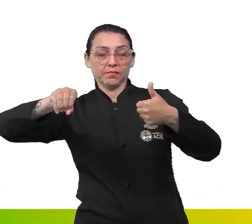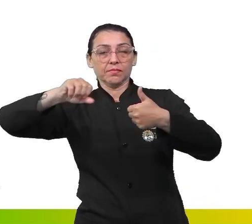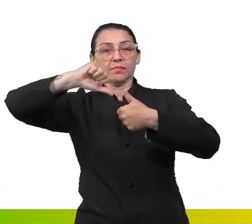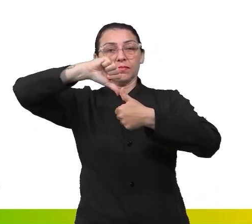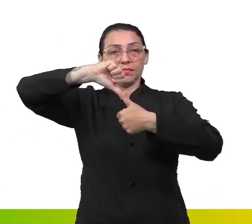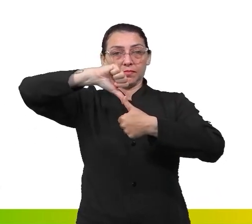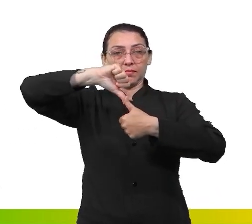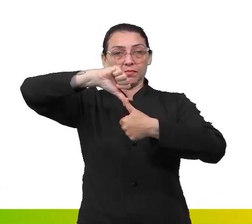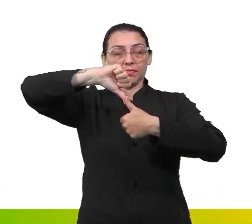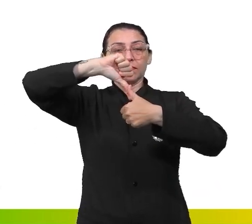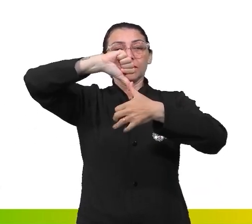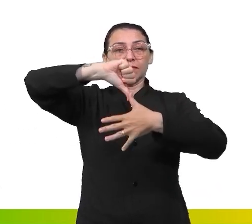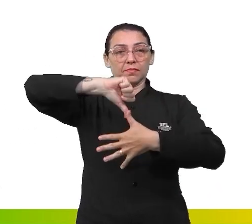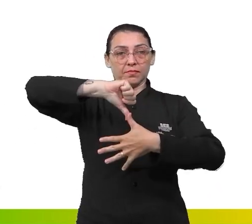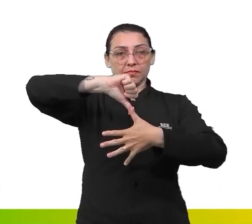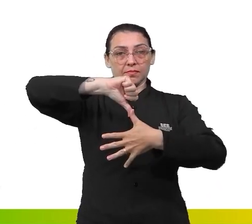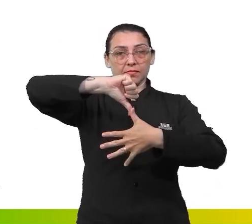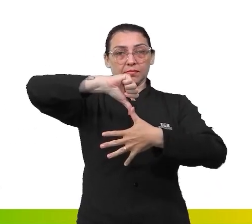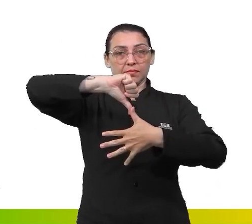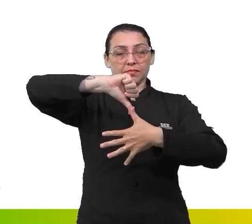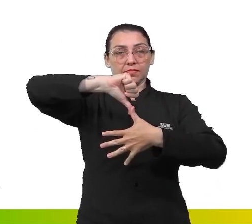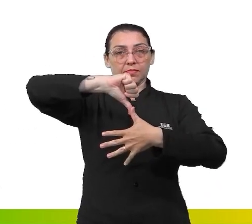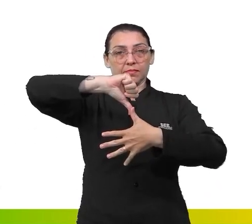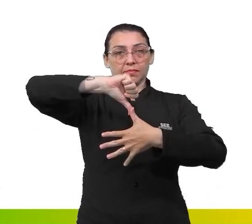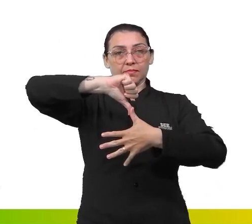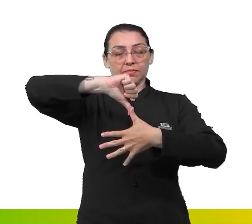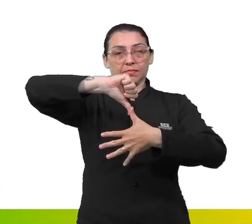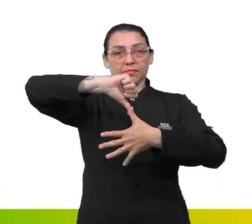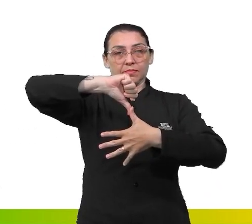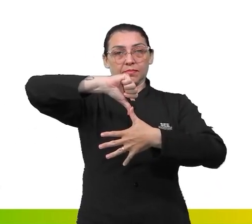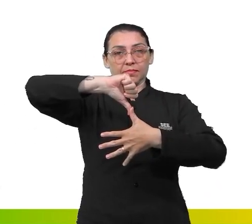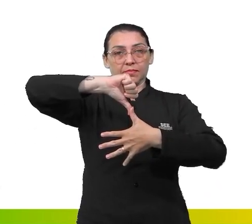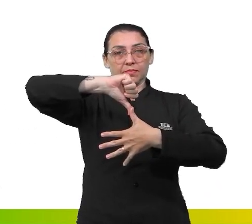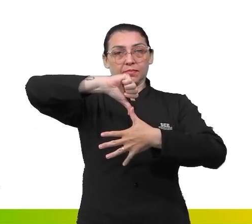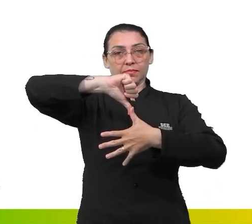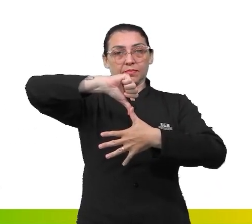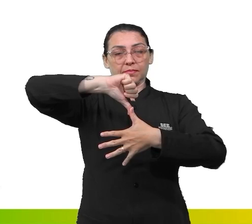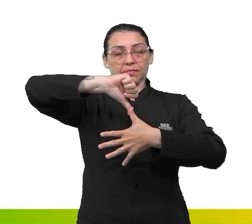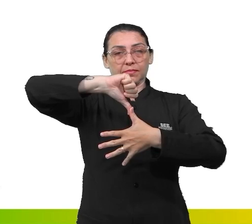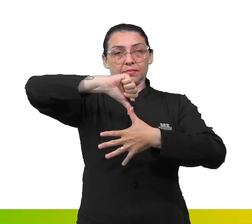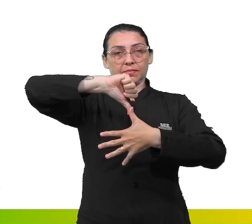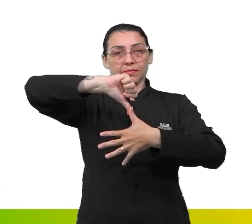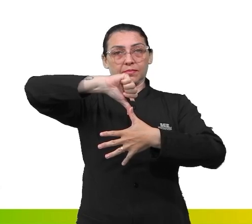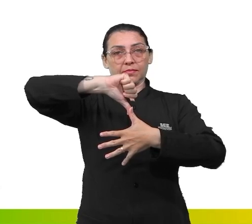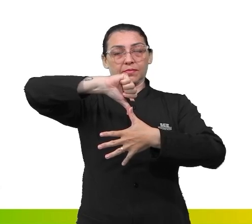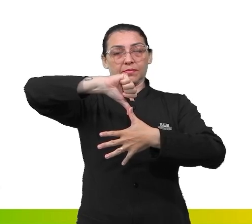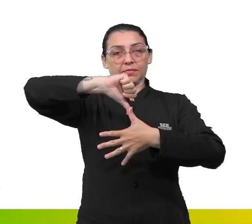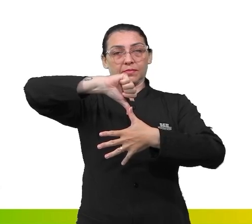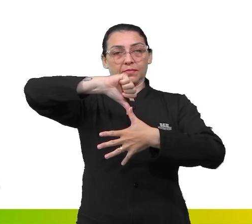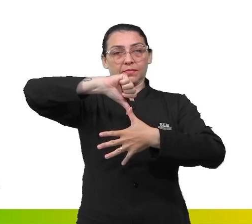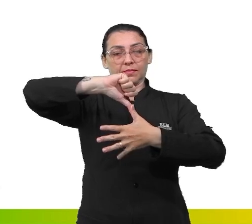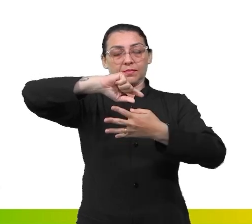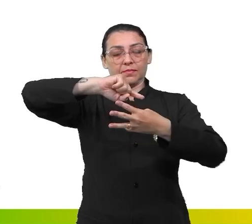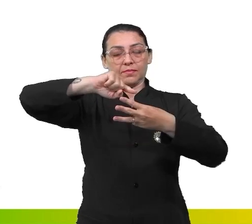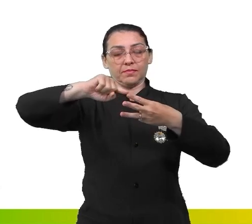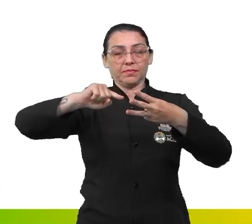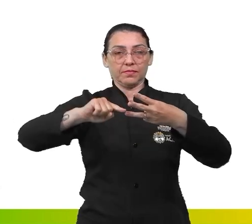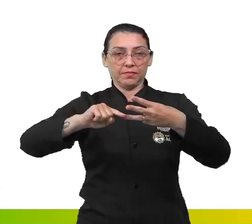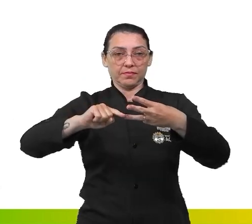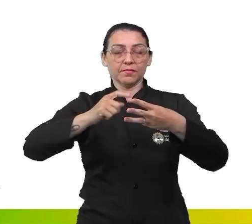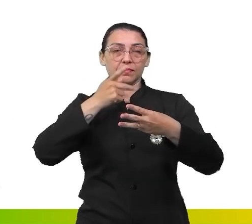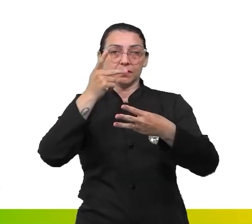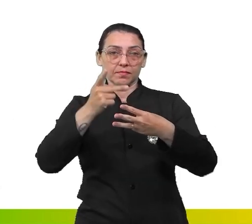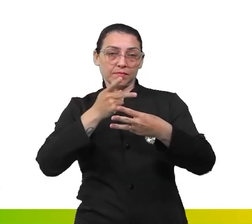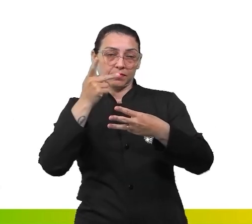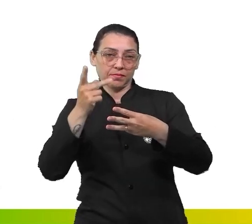centro, e por final aqui, por último, na parte sul, é lógico, a América do Sul. Então, quando a gente